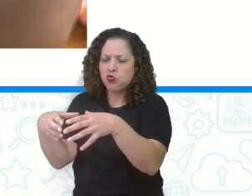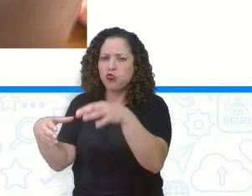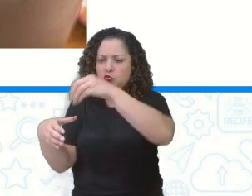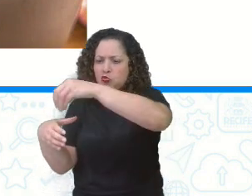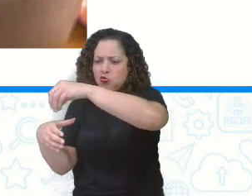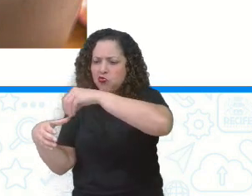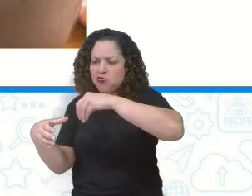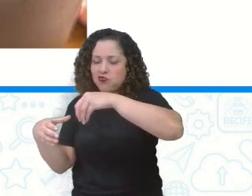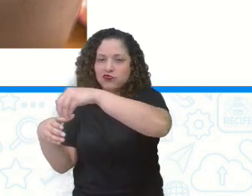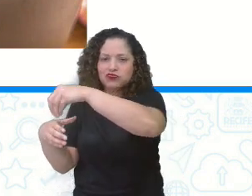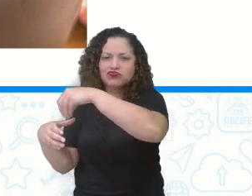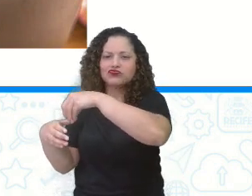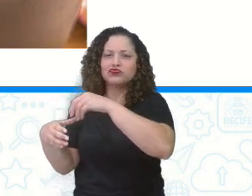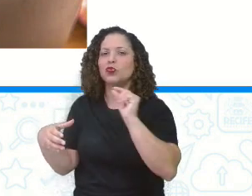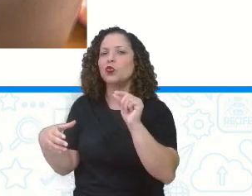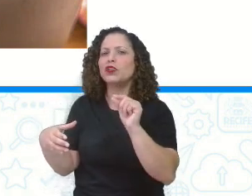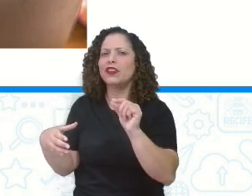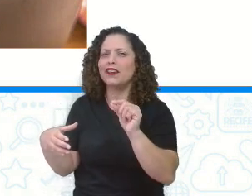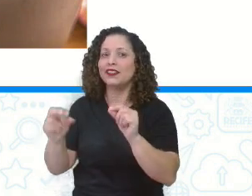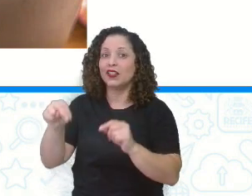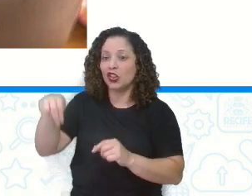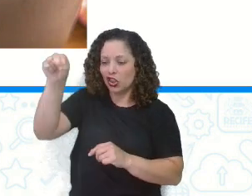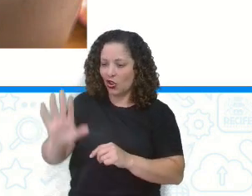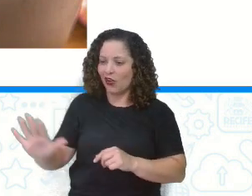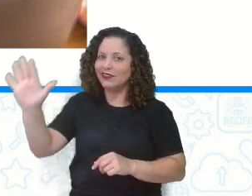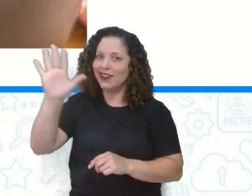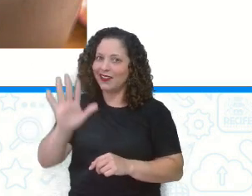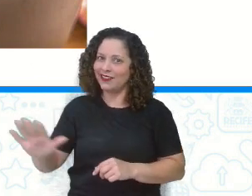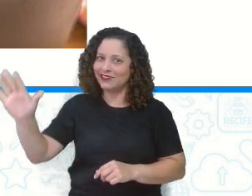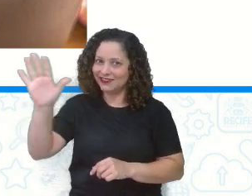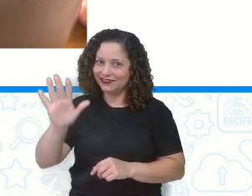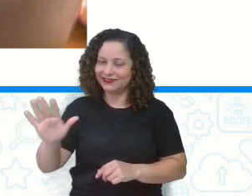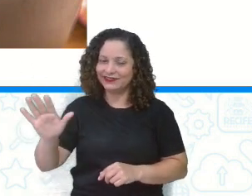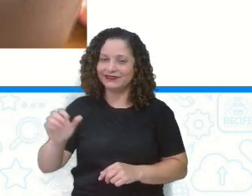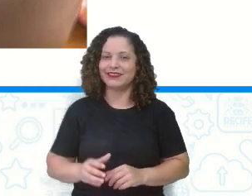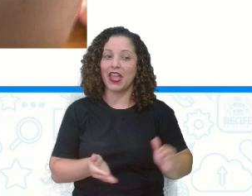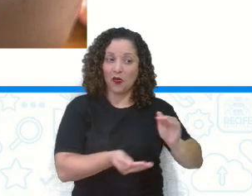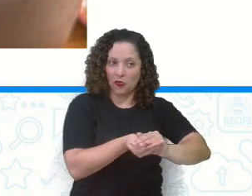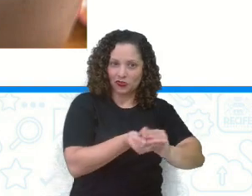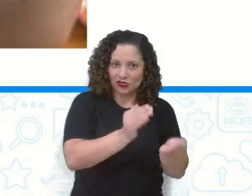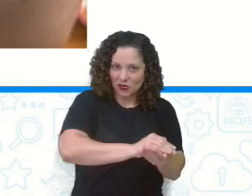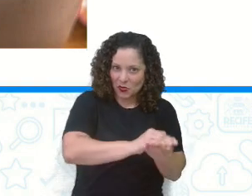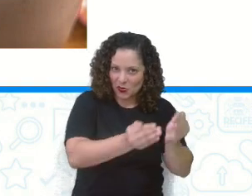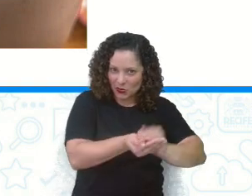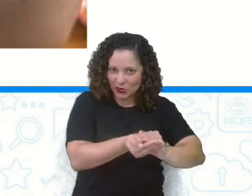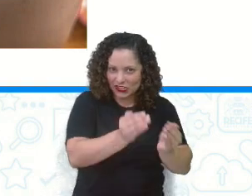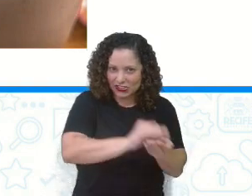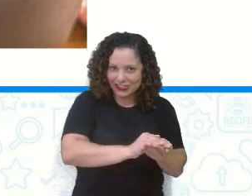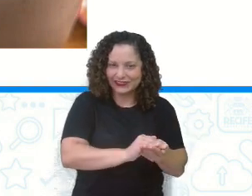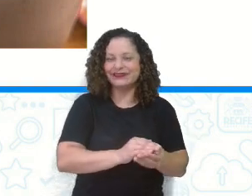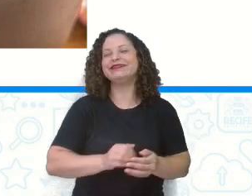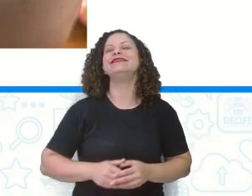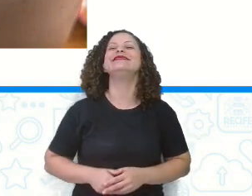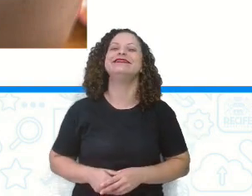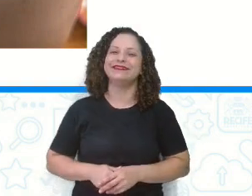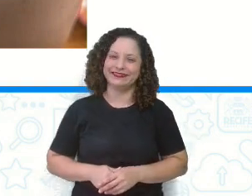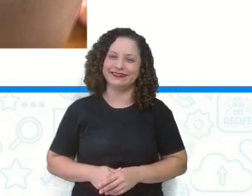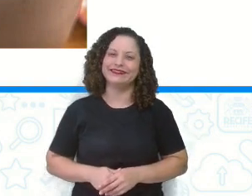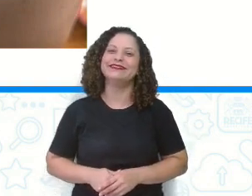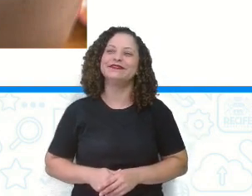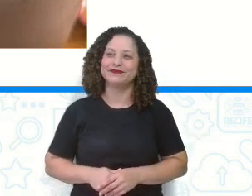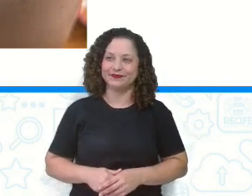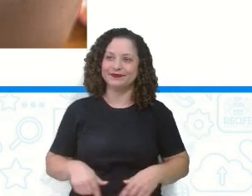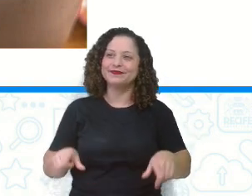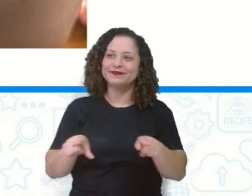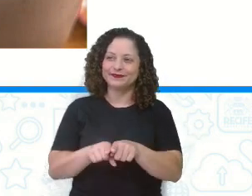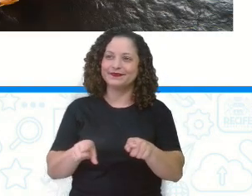caramba. E aí? Cultura nordestina, né? Nordestina. Cuscuz. Mas o pinhão faz parte da minha